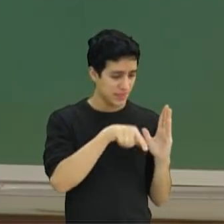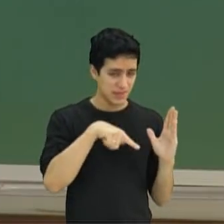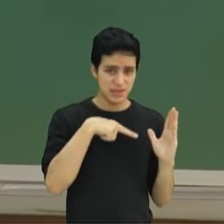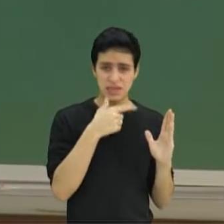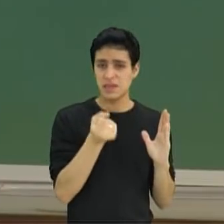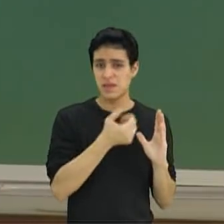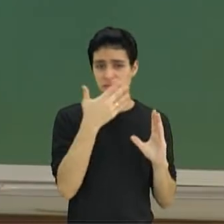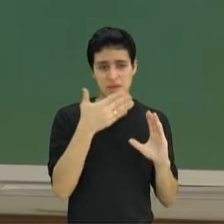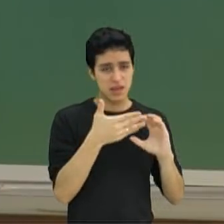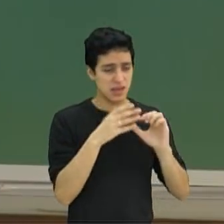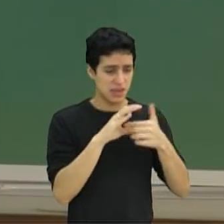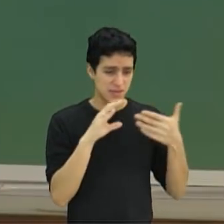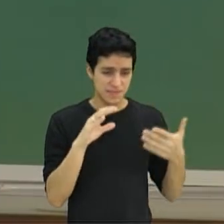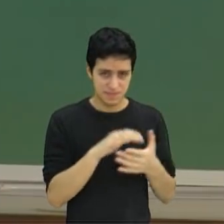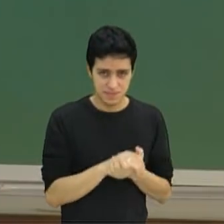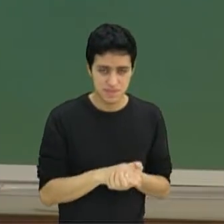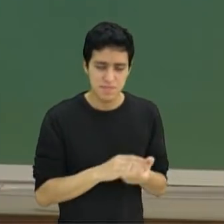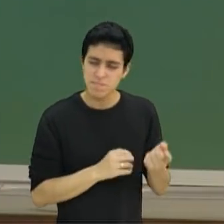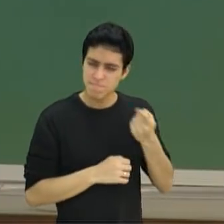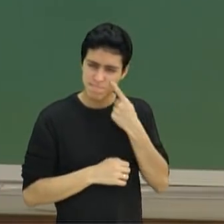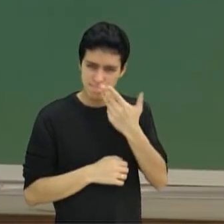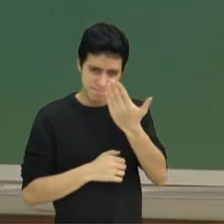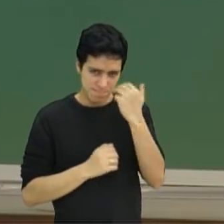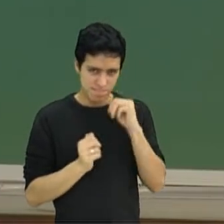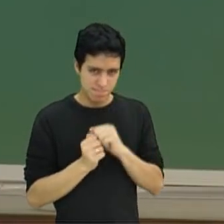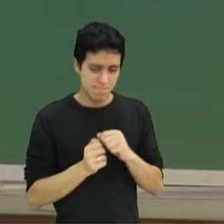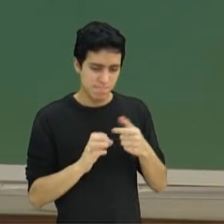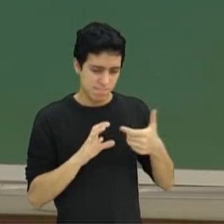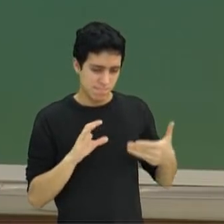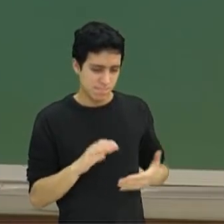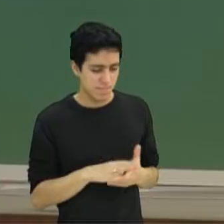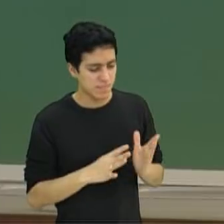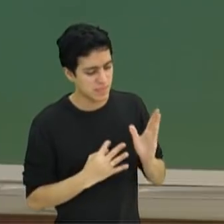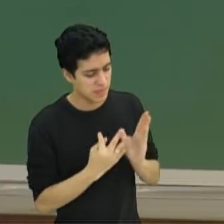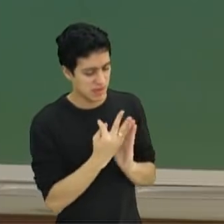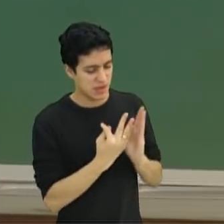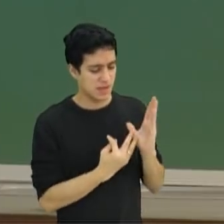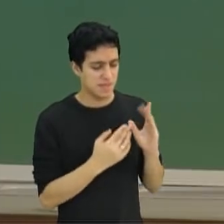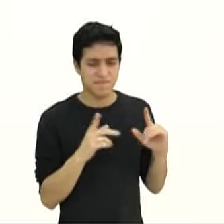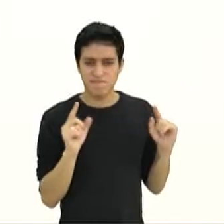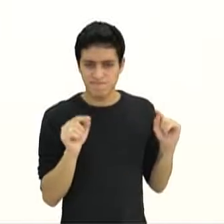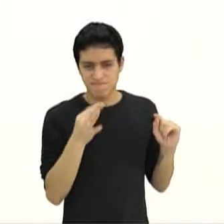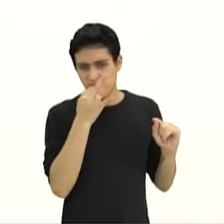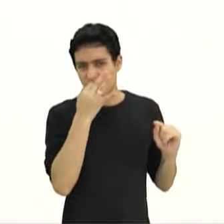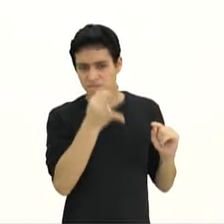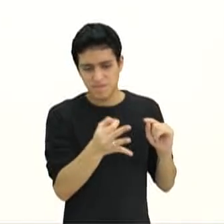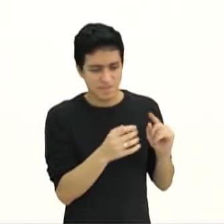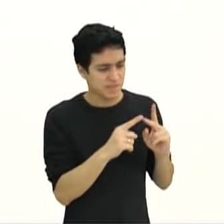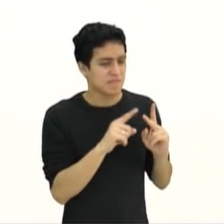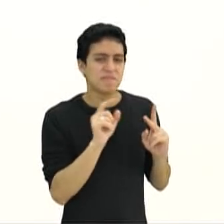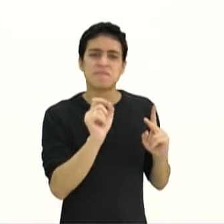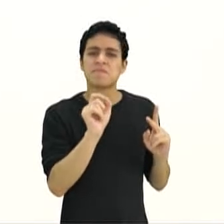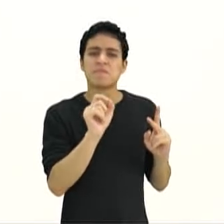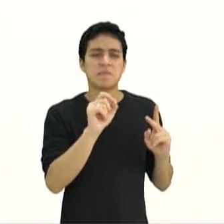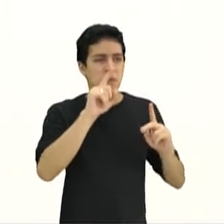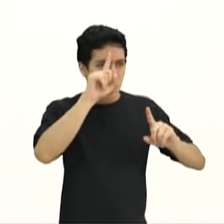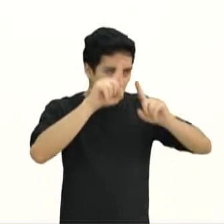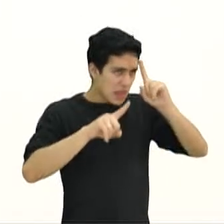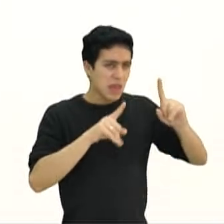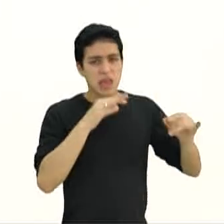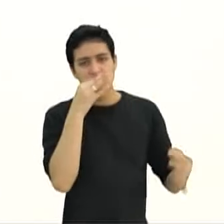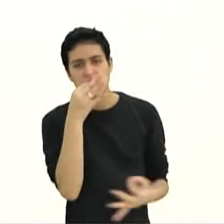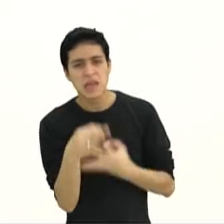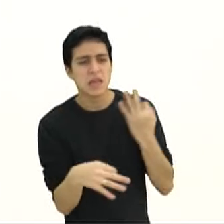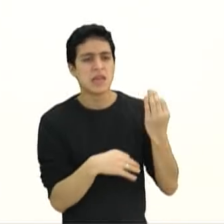algumas características, então acompanhe as características. Texto opinativo, em que se expõem ideias,